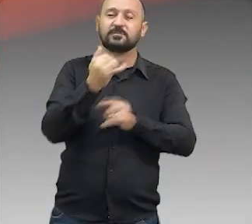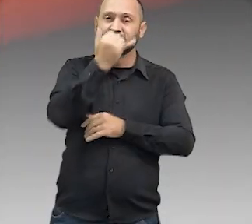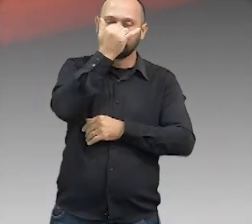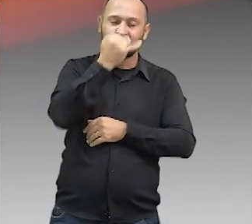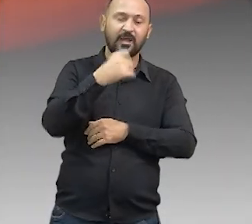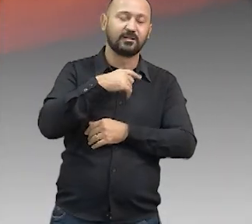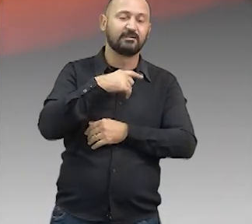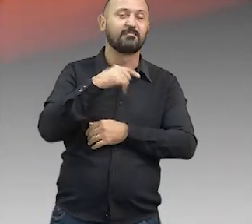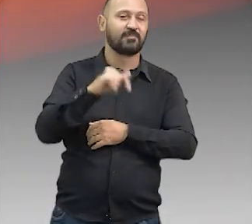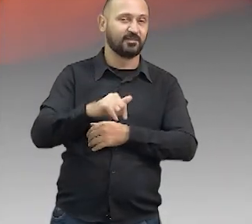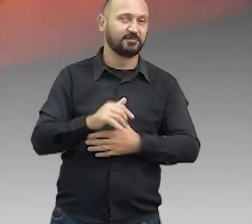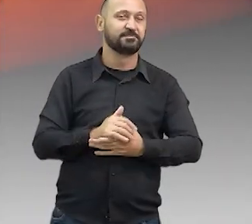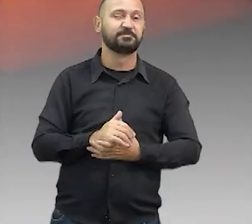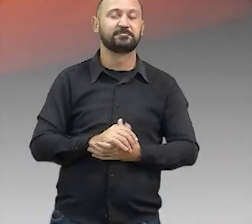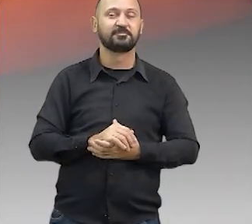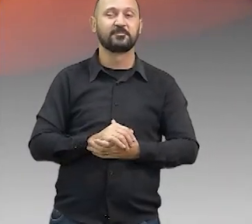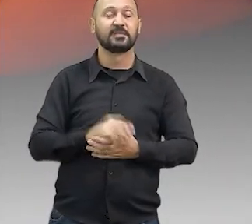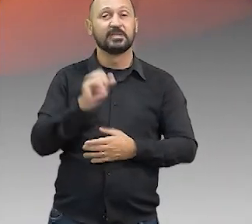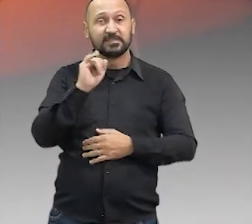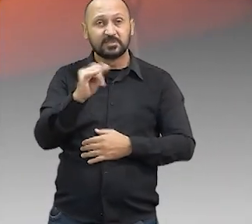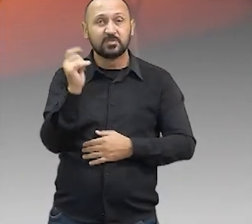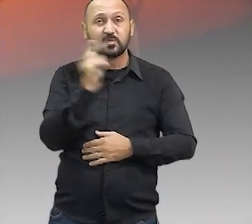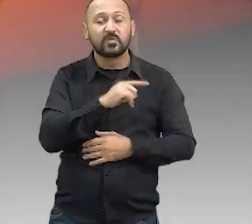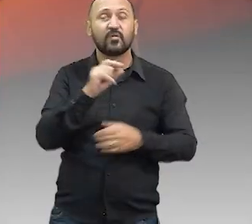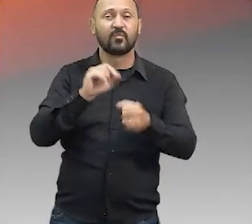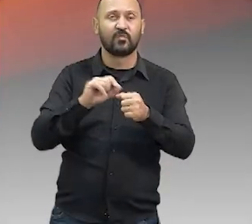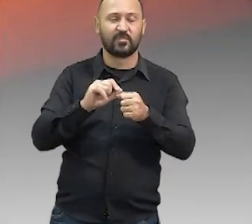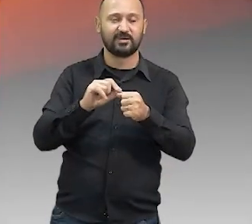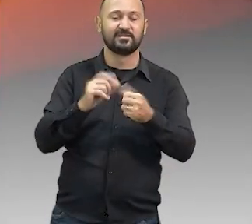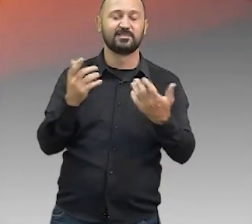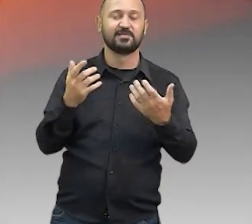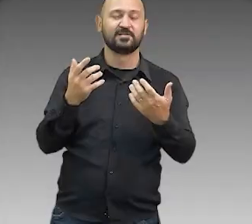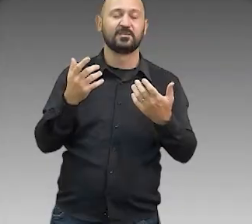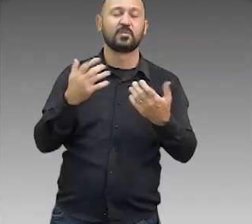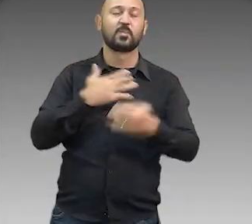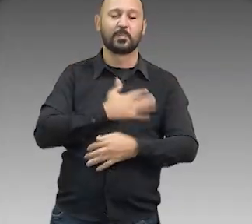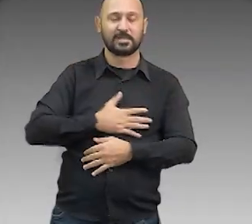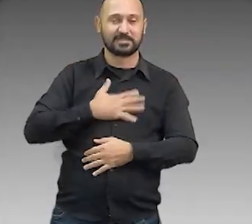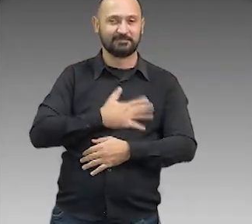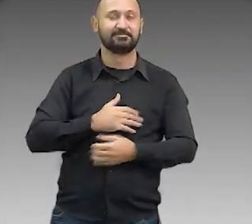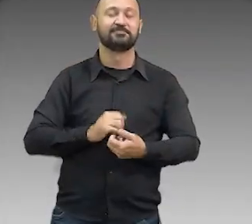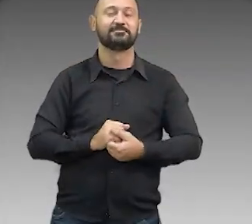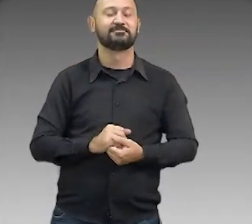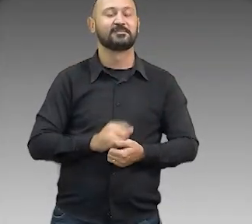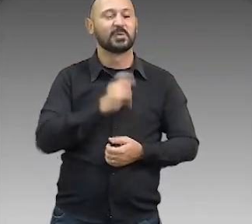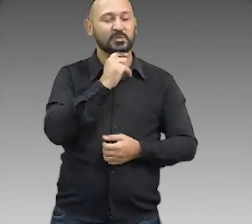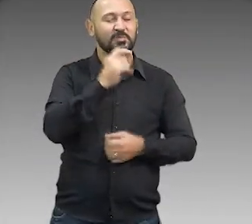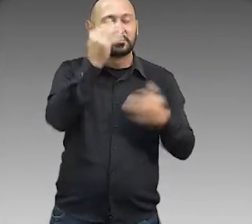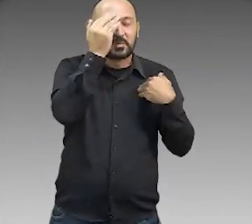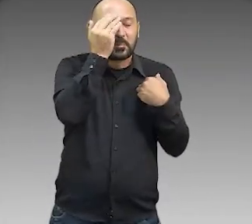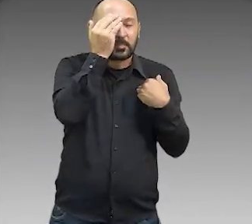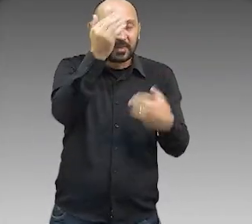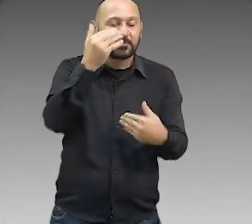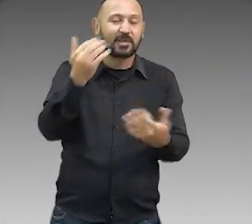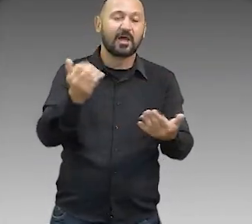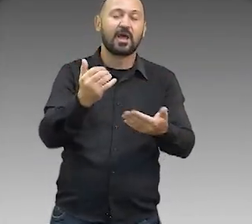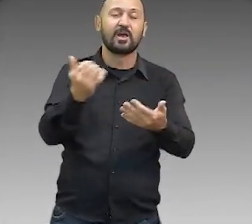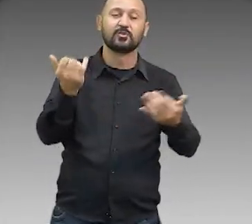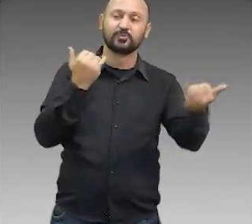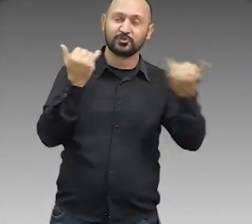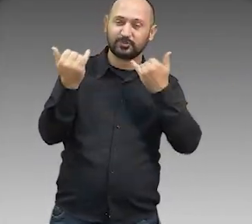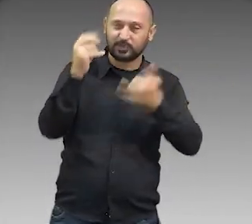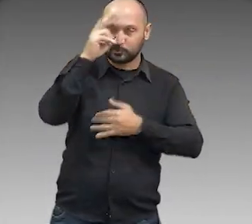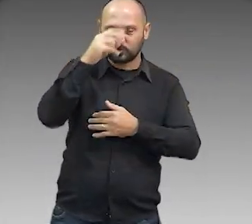ainda acontece. E se a gente pode fazer, a gente faz com um grande prazer. Sem dúvida, muito obrigada por ter compartilhado essa história com a gente, é